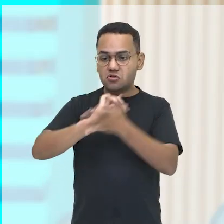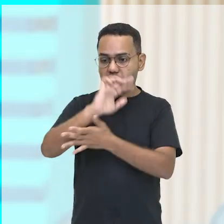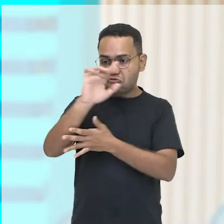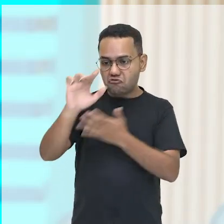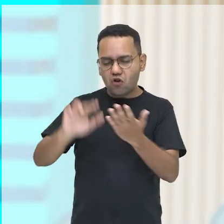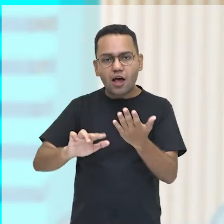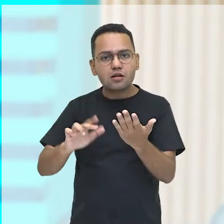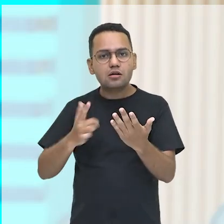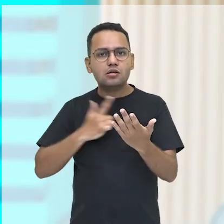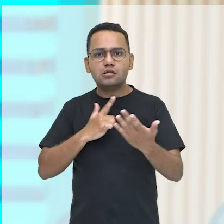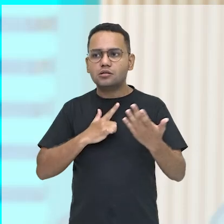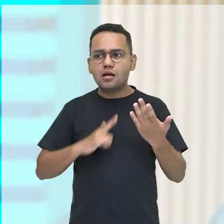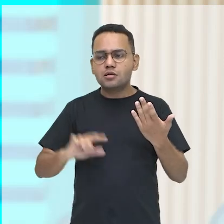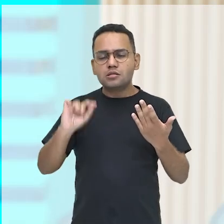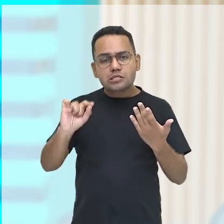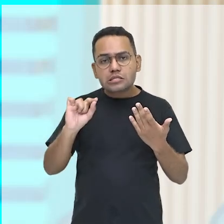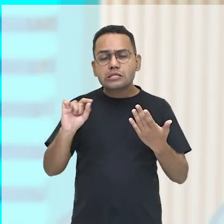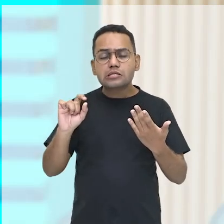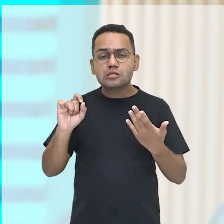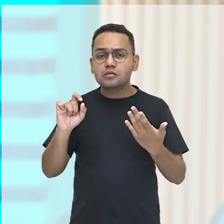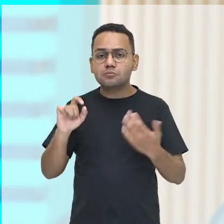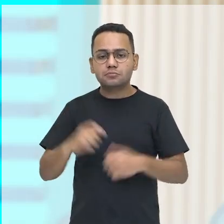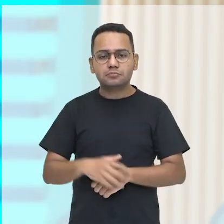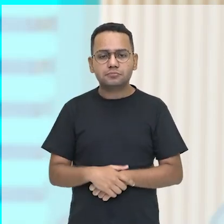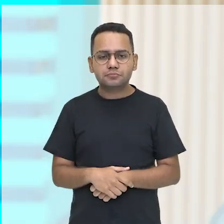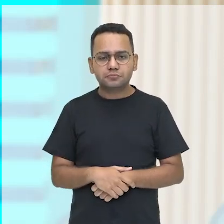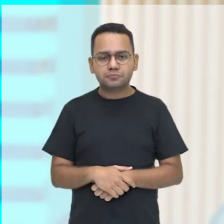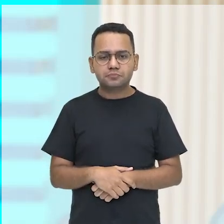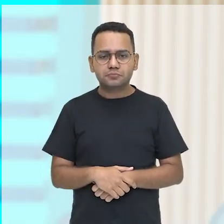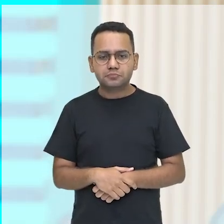gente observa ali que quando há isso,